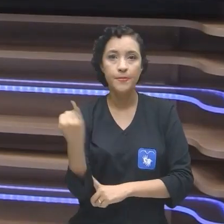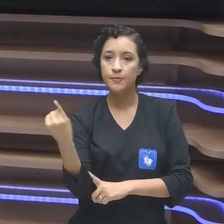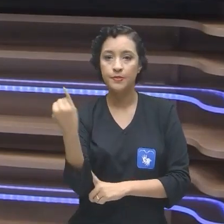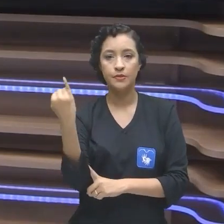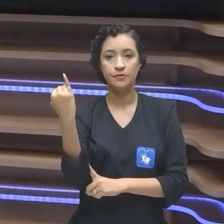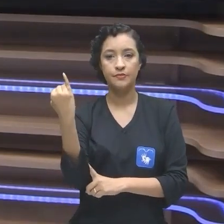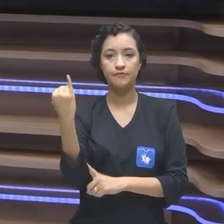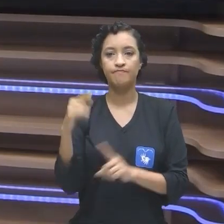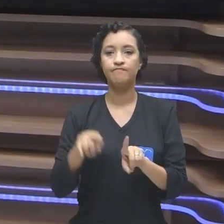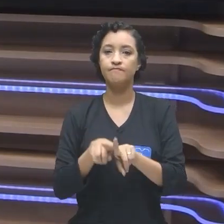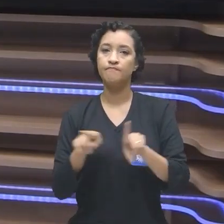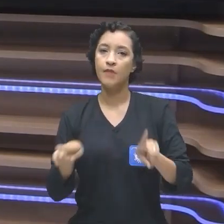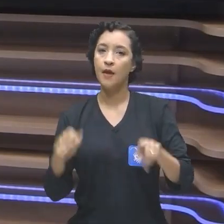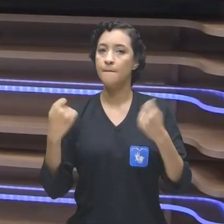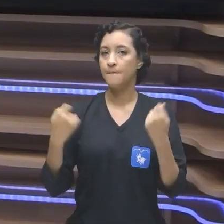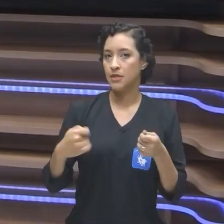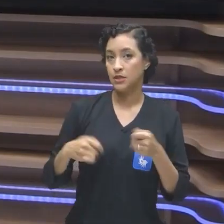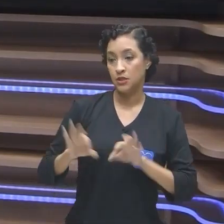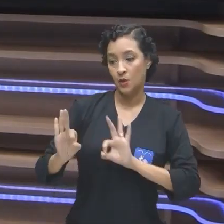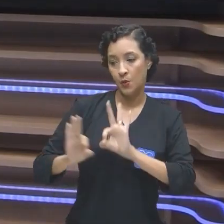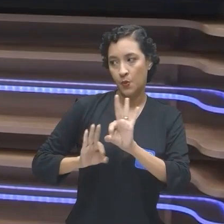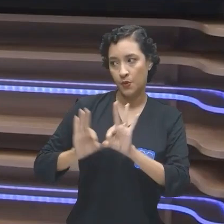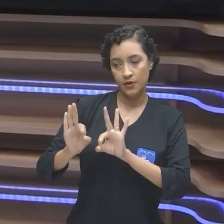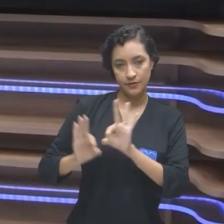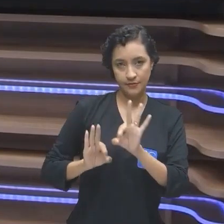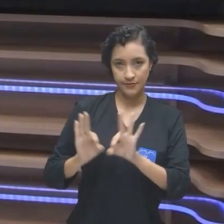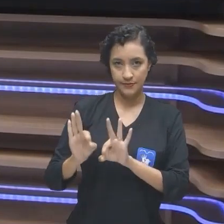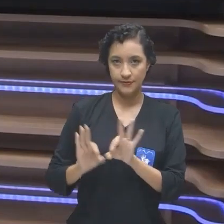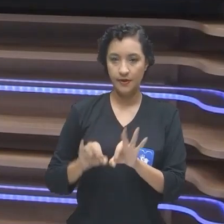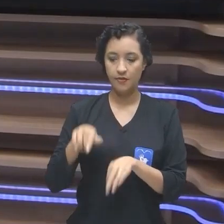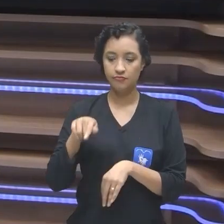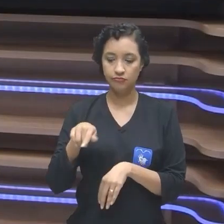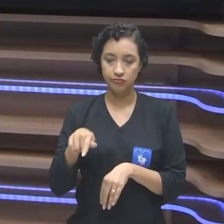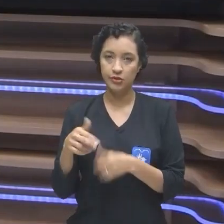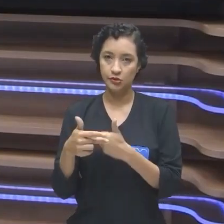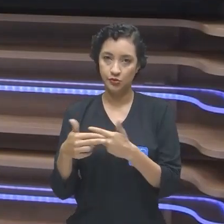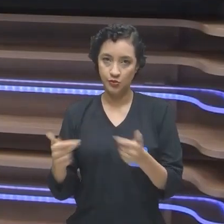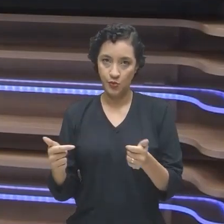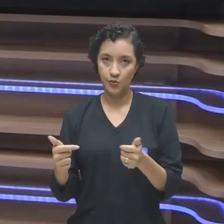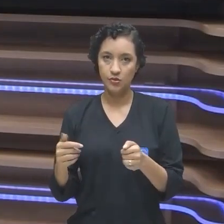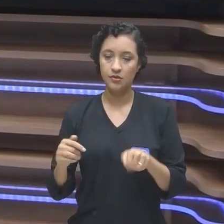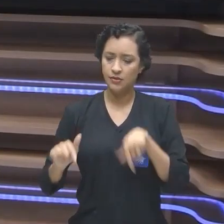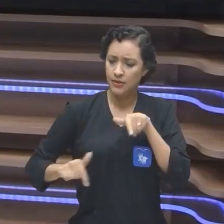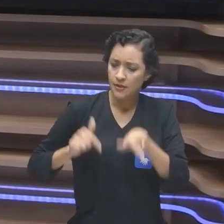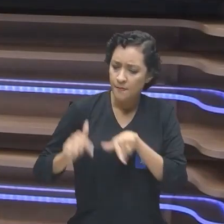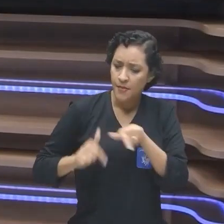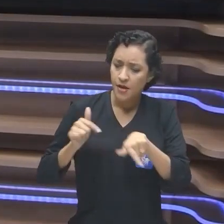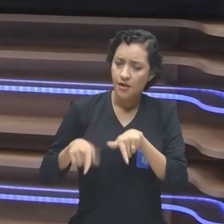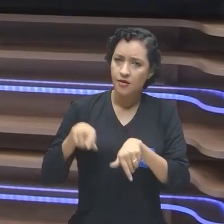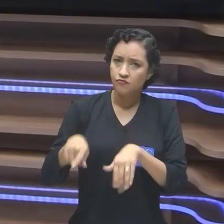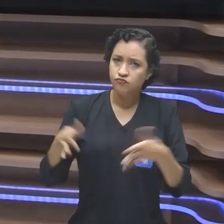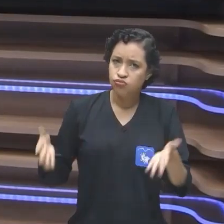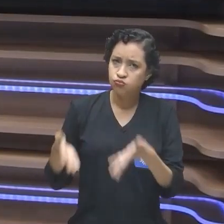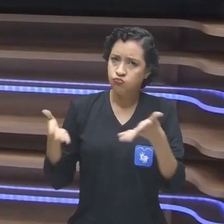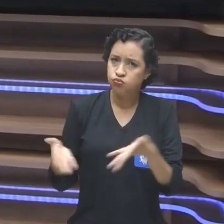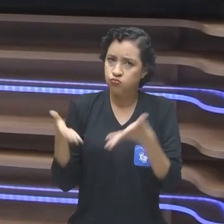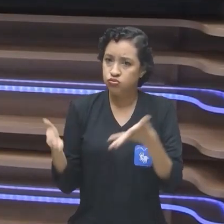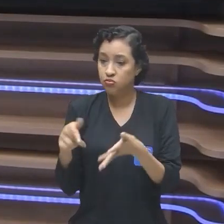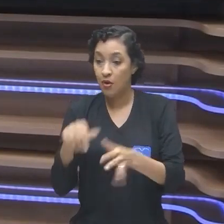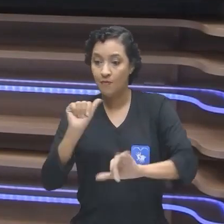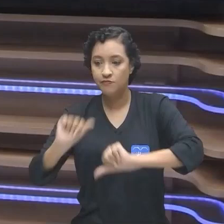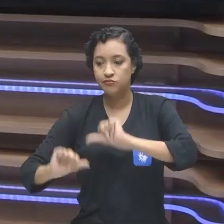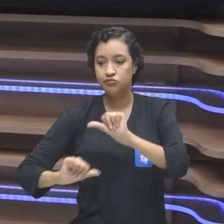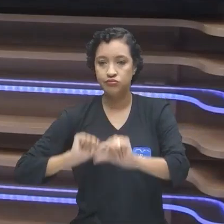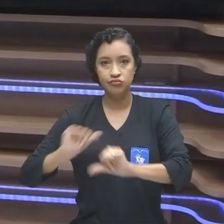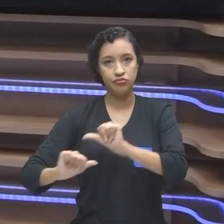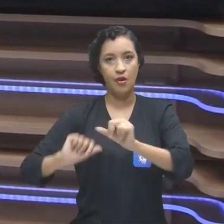ser organizados, eles precisam ser trabalhados para que gerem riquezas. E para gerar riquezas, eles são